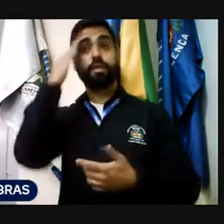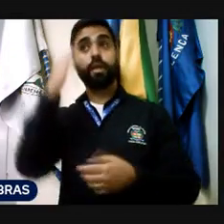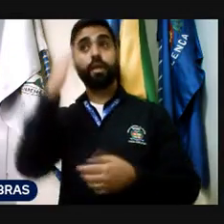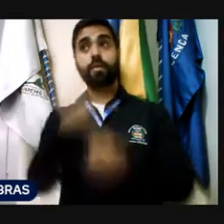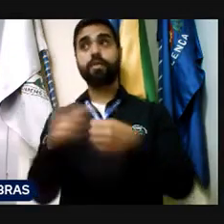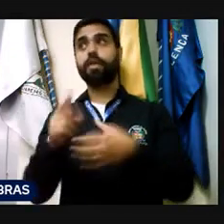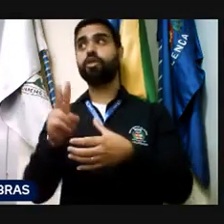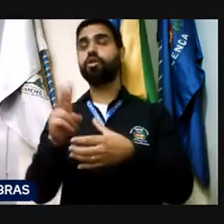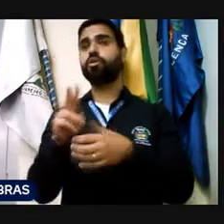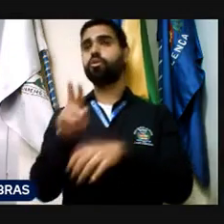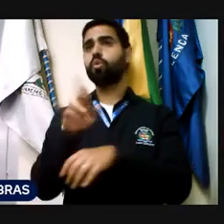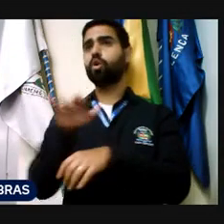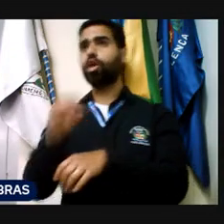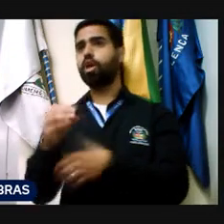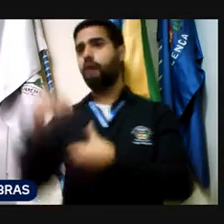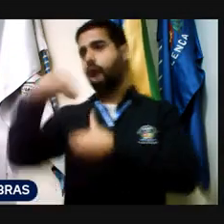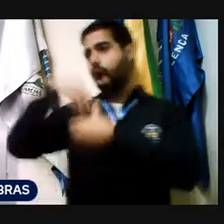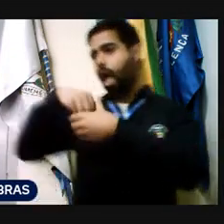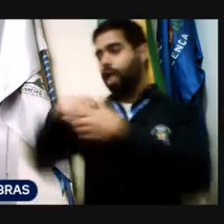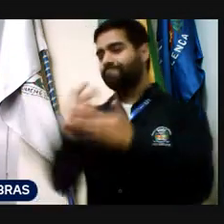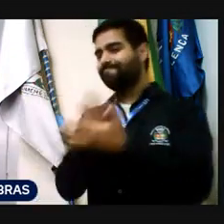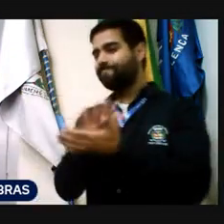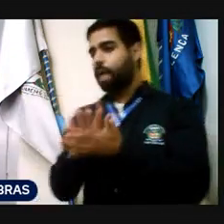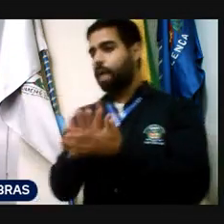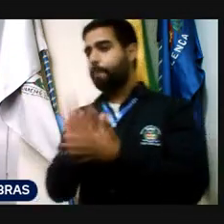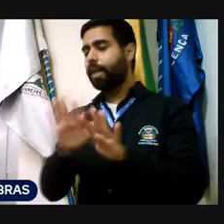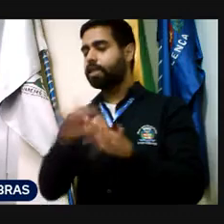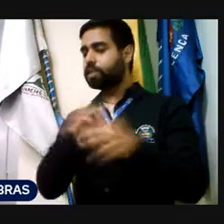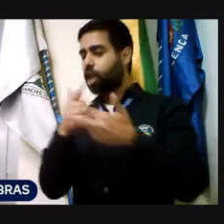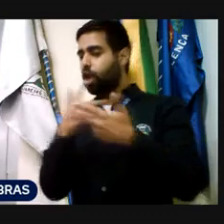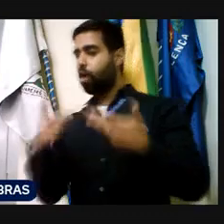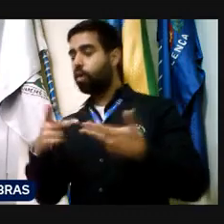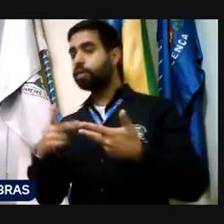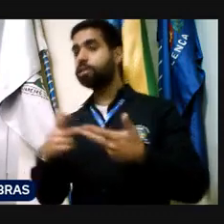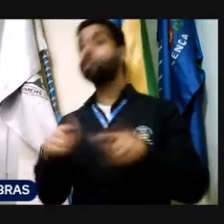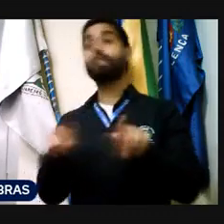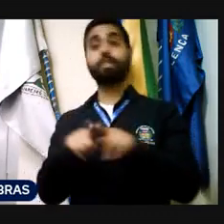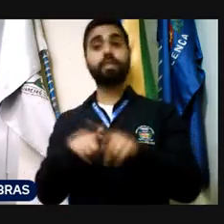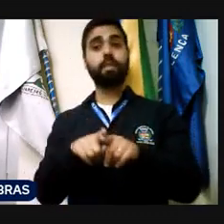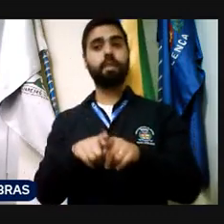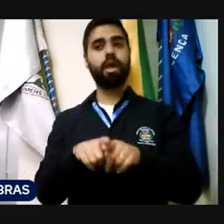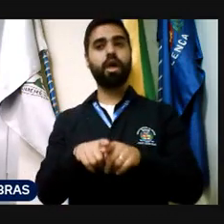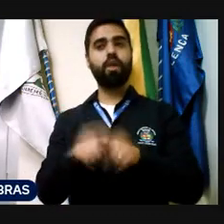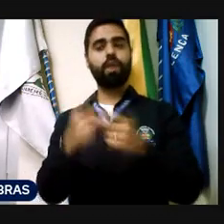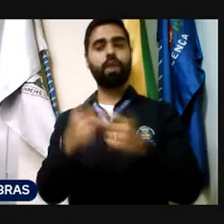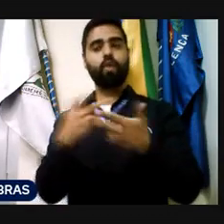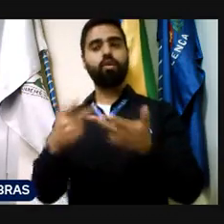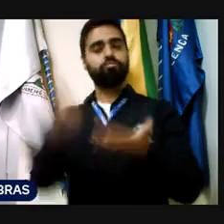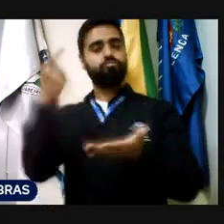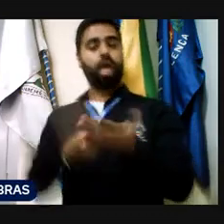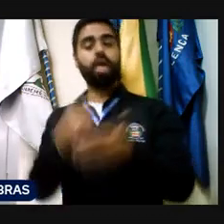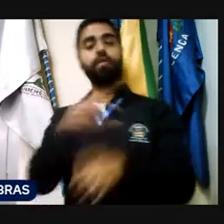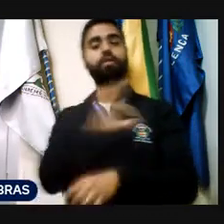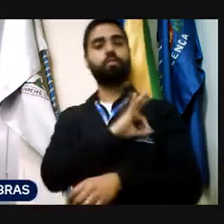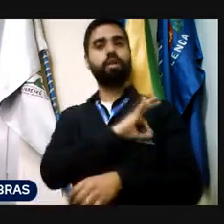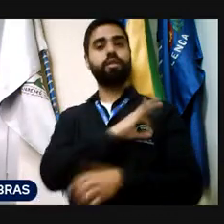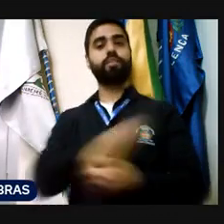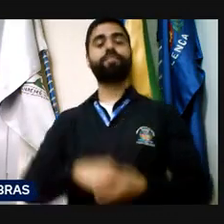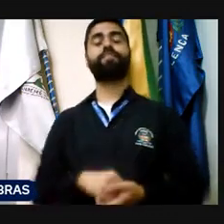se planta nada, mas se tem muita coisa lá, eu acho que esse é o dever da polícia. E o comandante foi